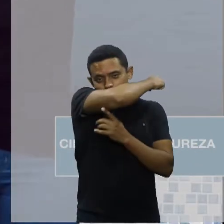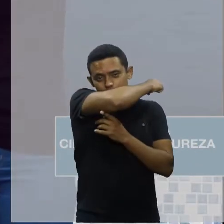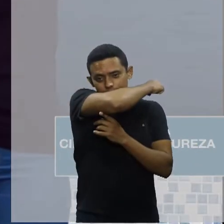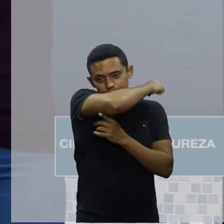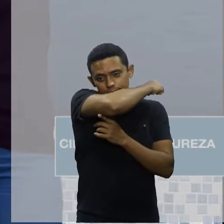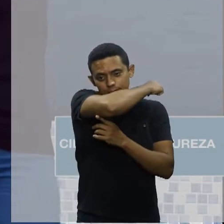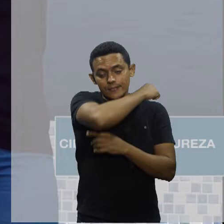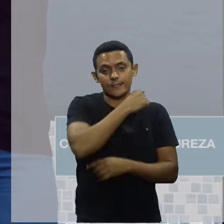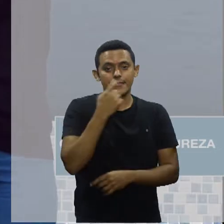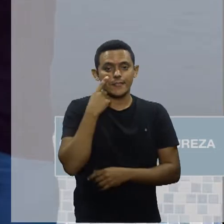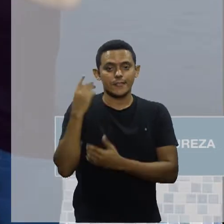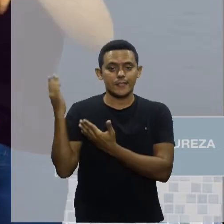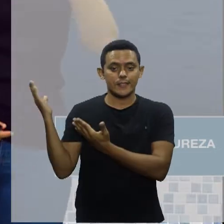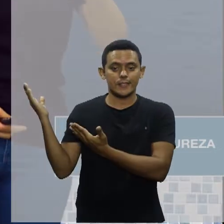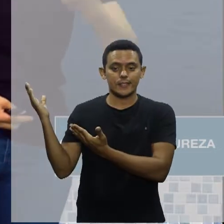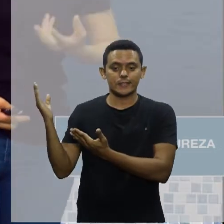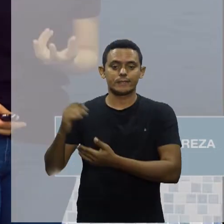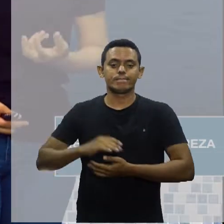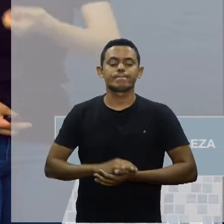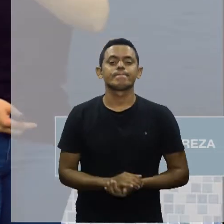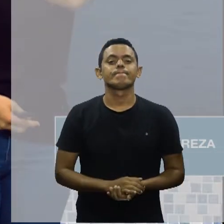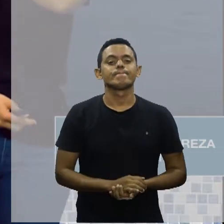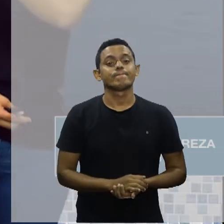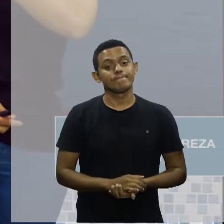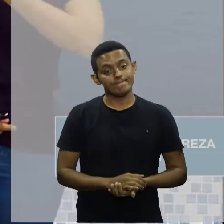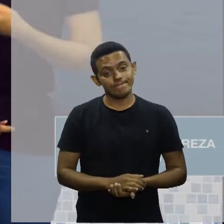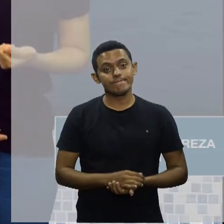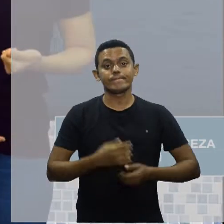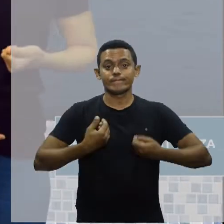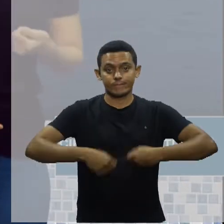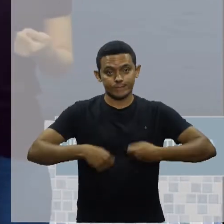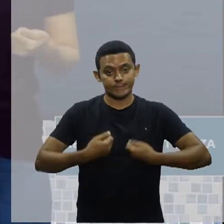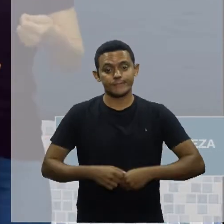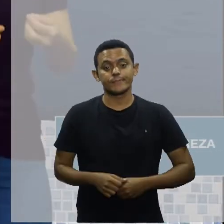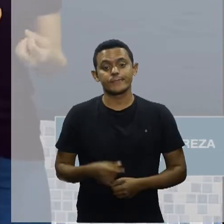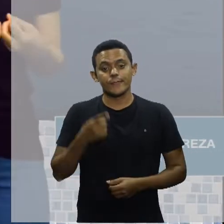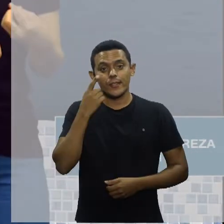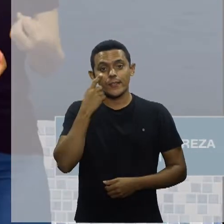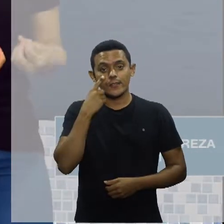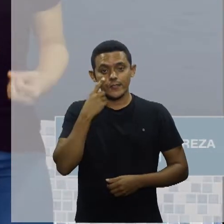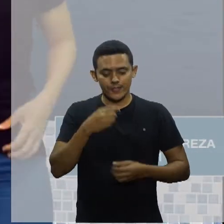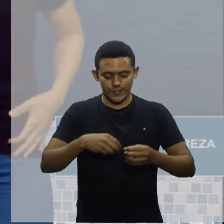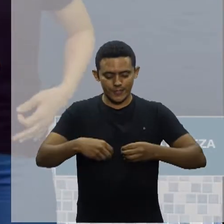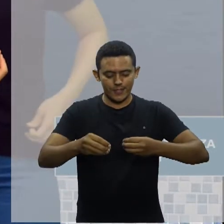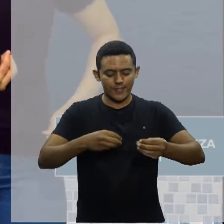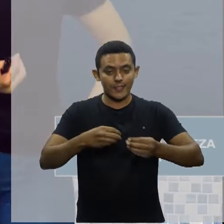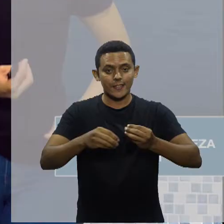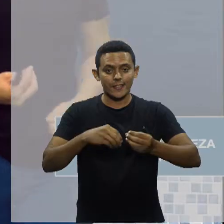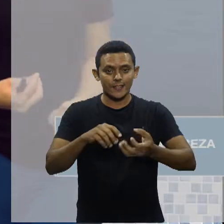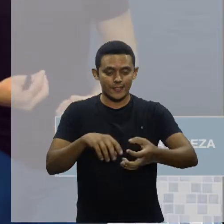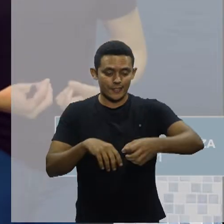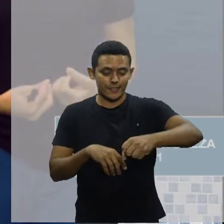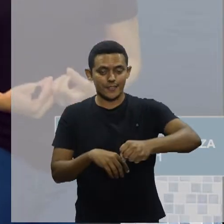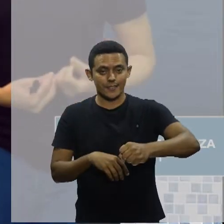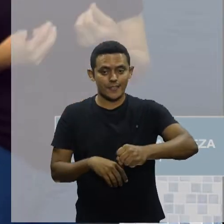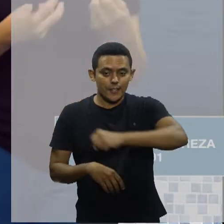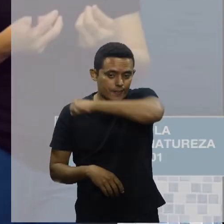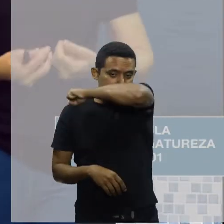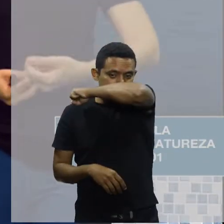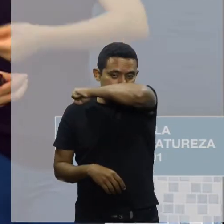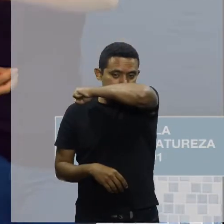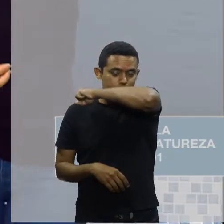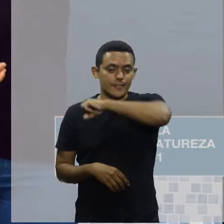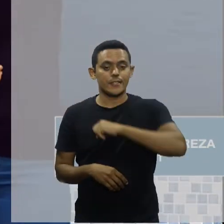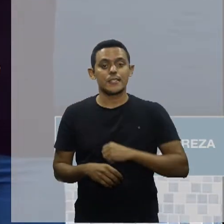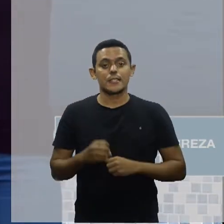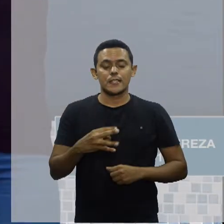cotovelo, a boca e ao nariz quando ela vai tossir. Ela está segurando um lenço. Então, toda vez que a gente sentir vontade de tossir, a